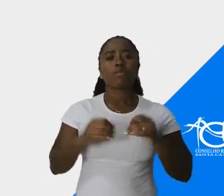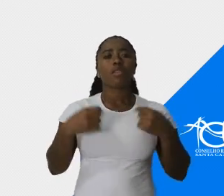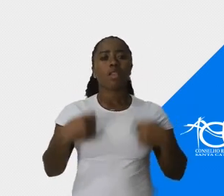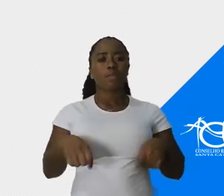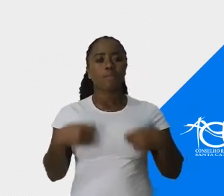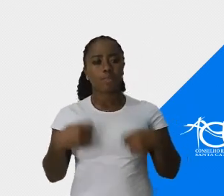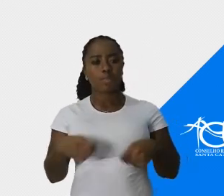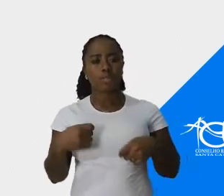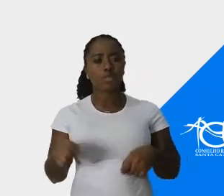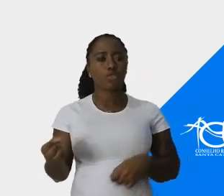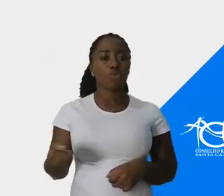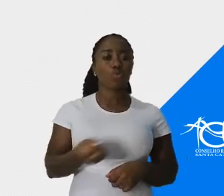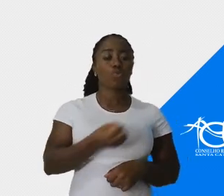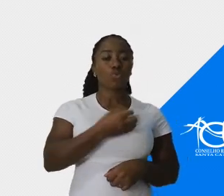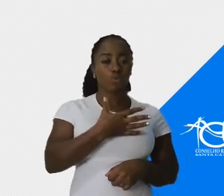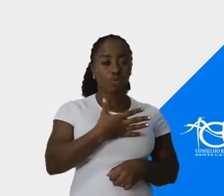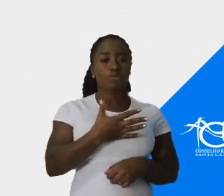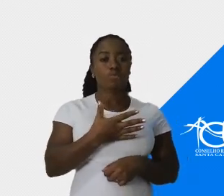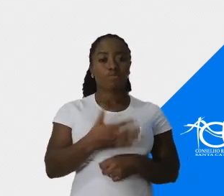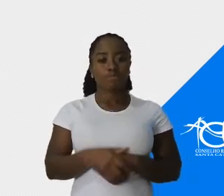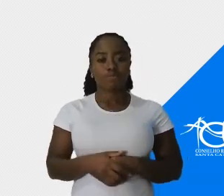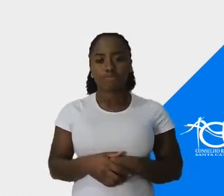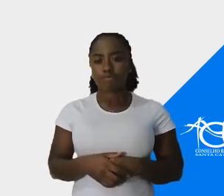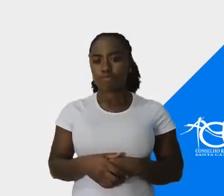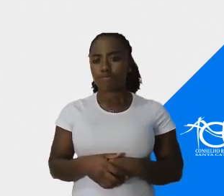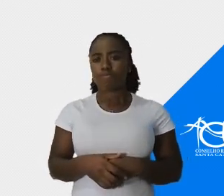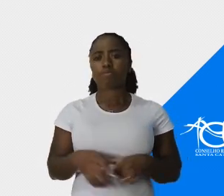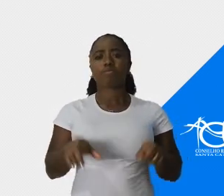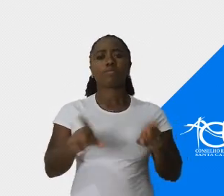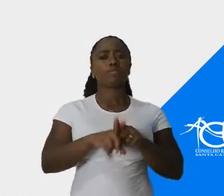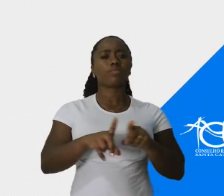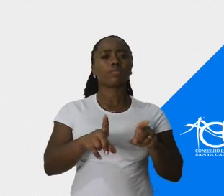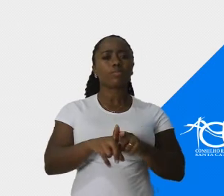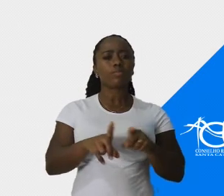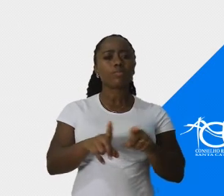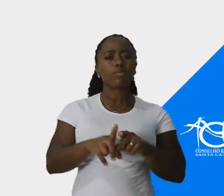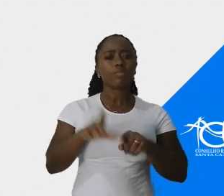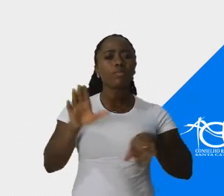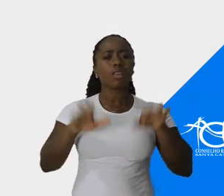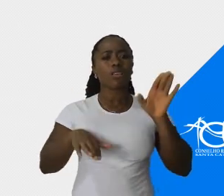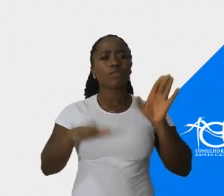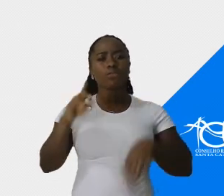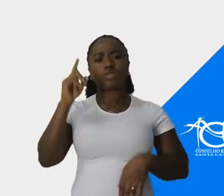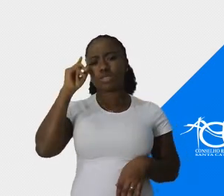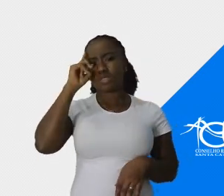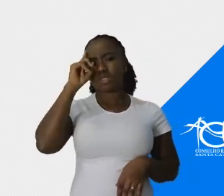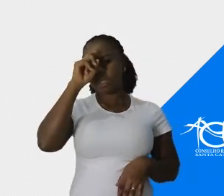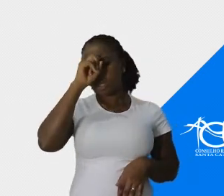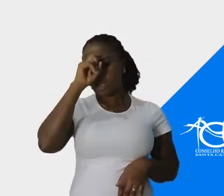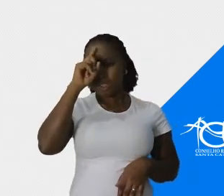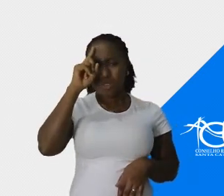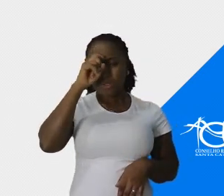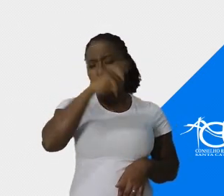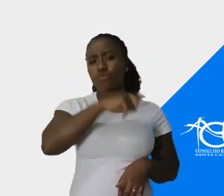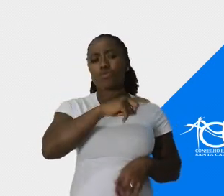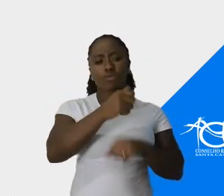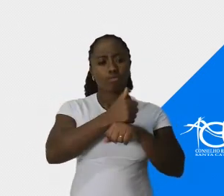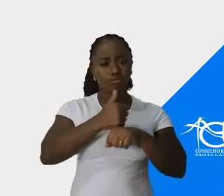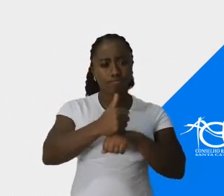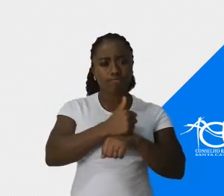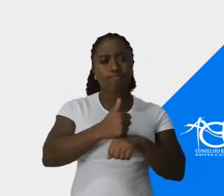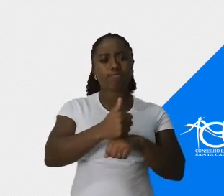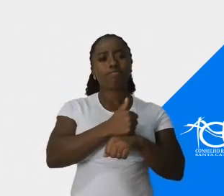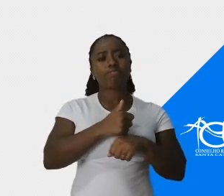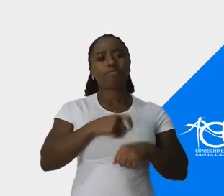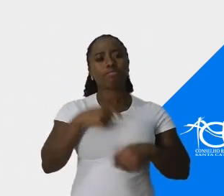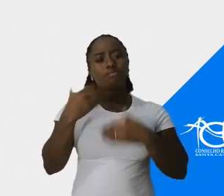o que ainda é uma certa cultura, uma certa dificuldade de profissionais adotarem processo de informatização e procedimentos